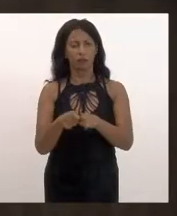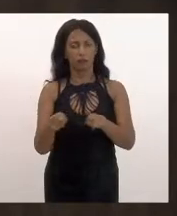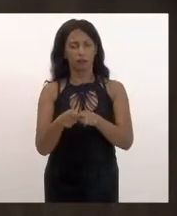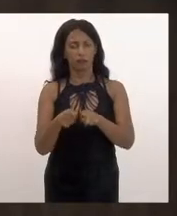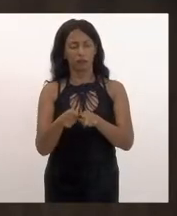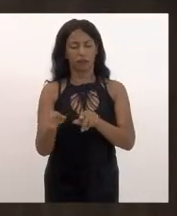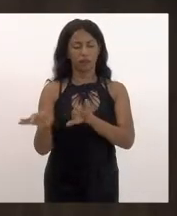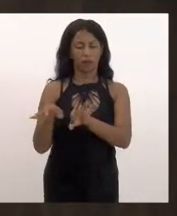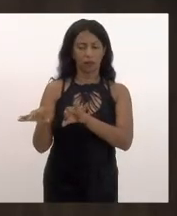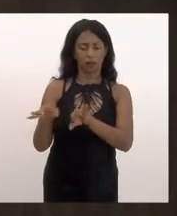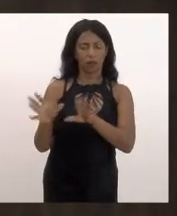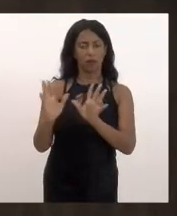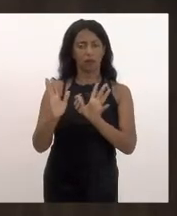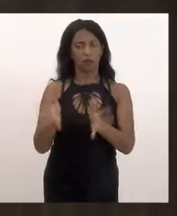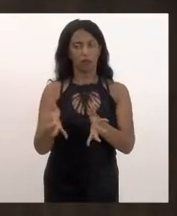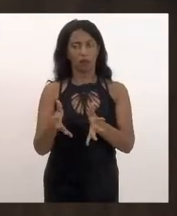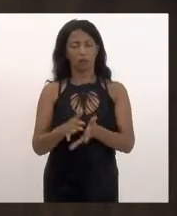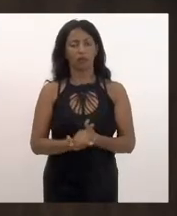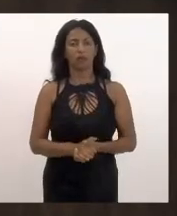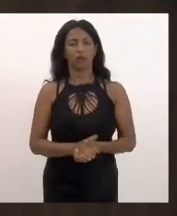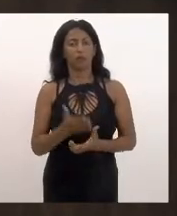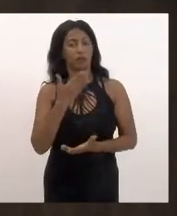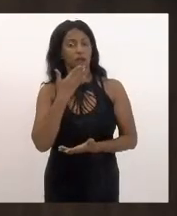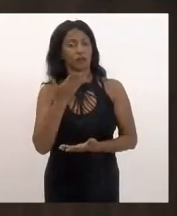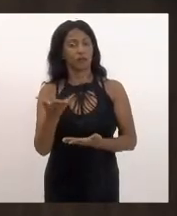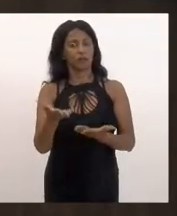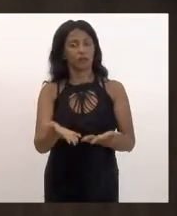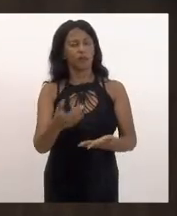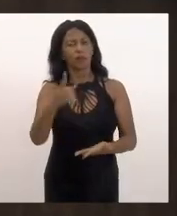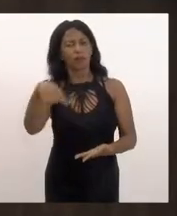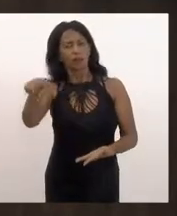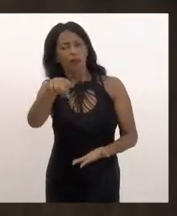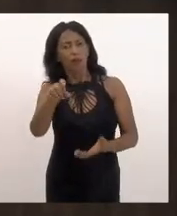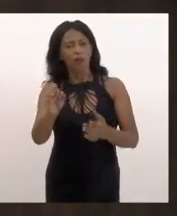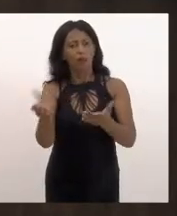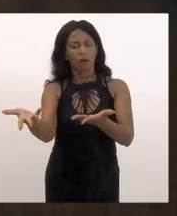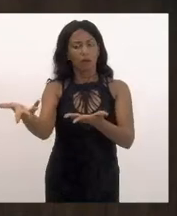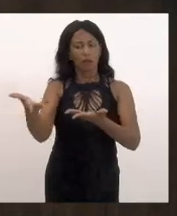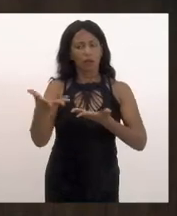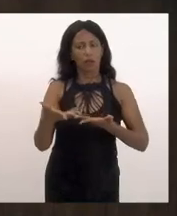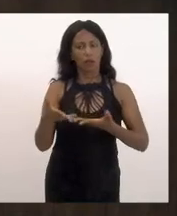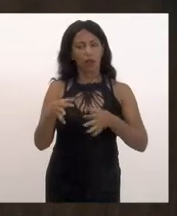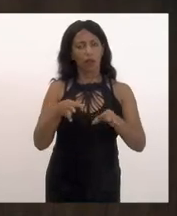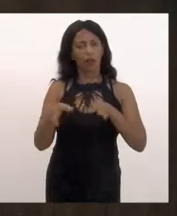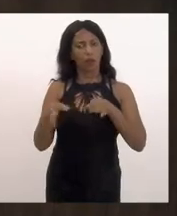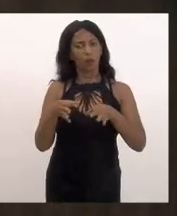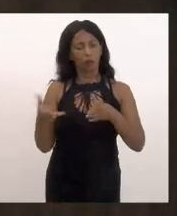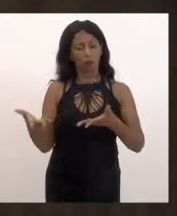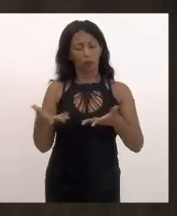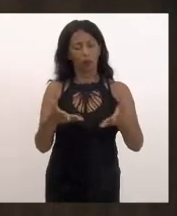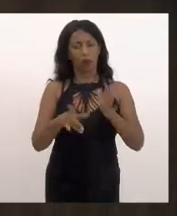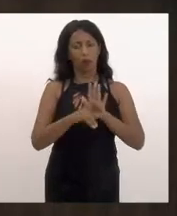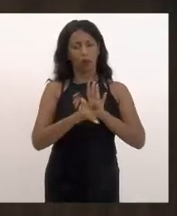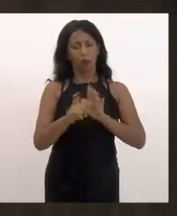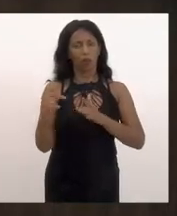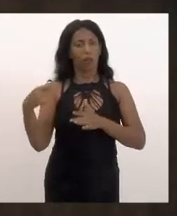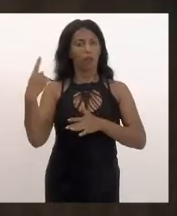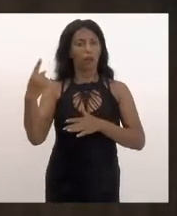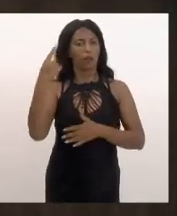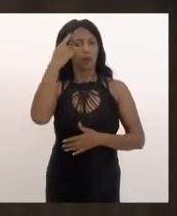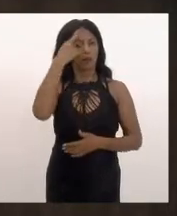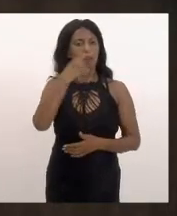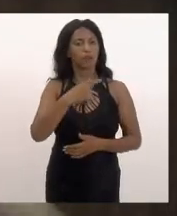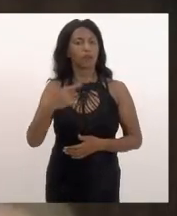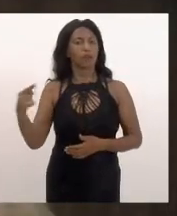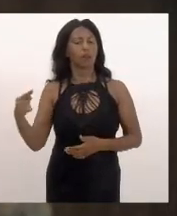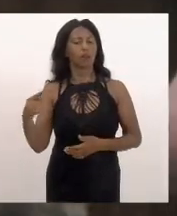e fazer já a solicitação para que o senhor traga esse projeto de lei na próxima semana.